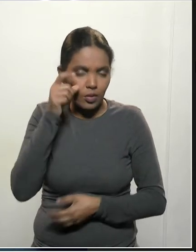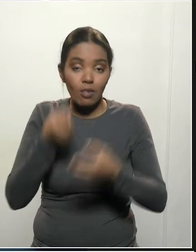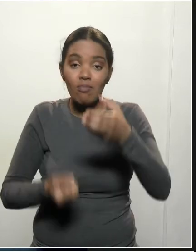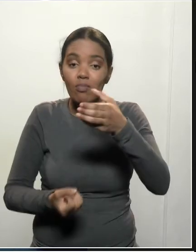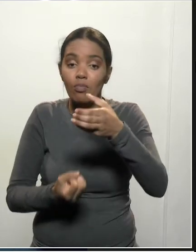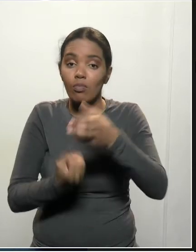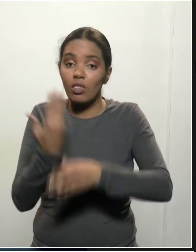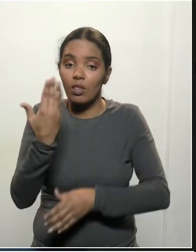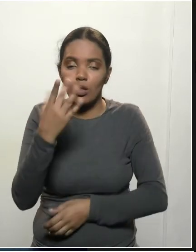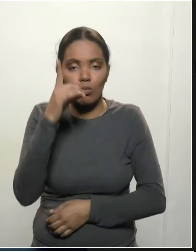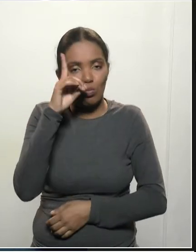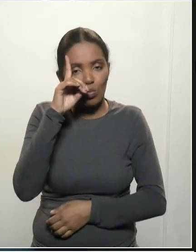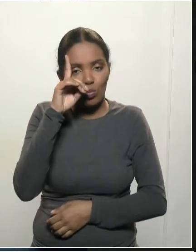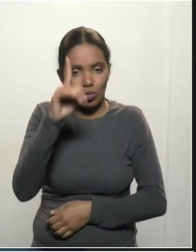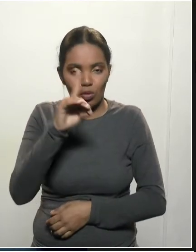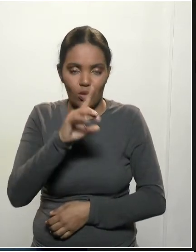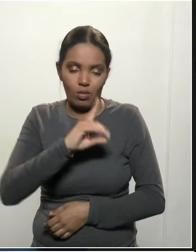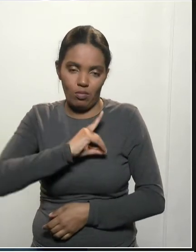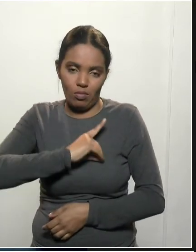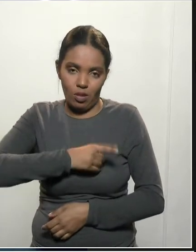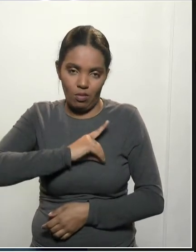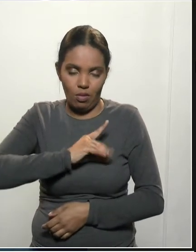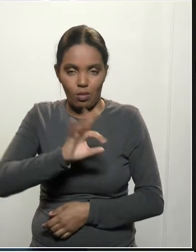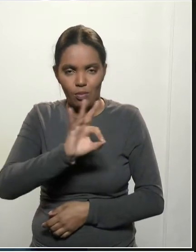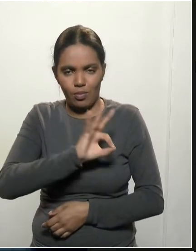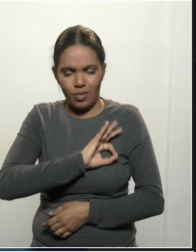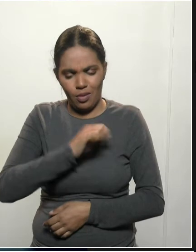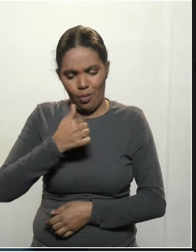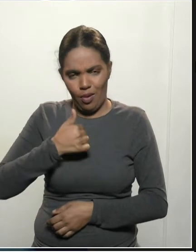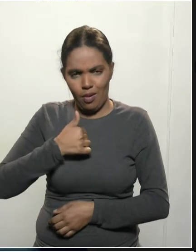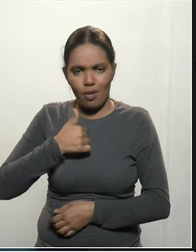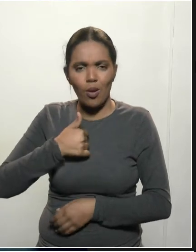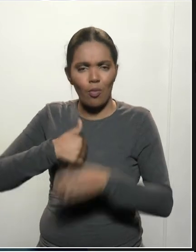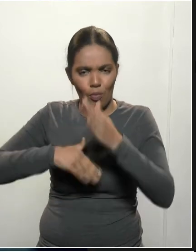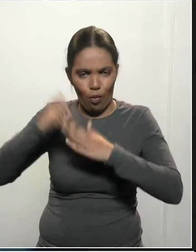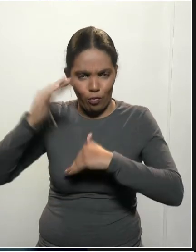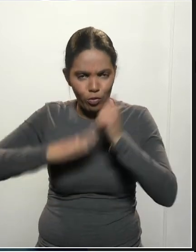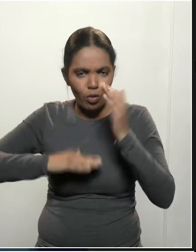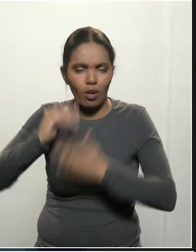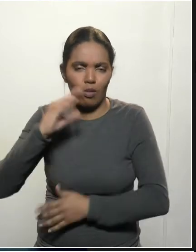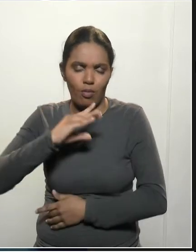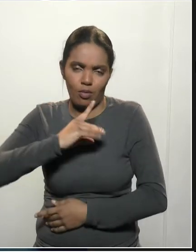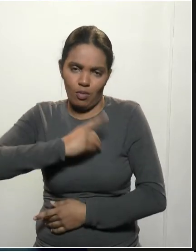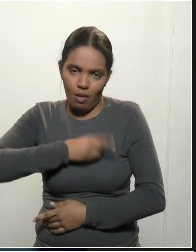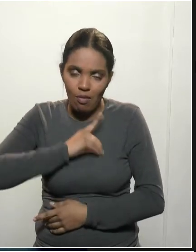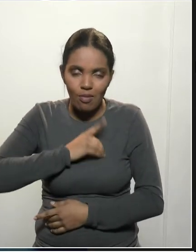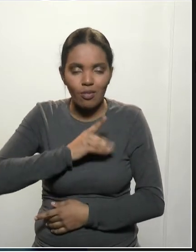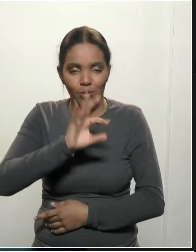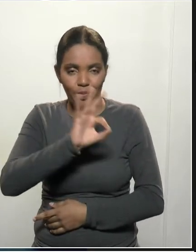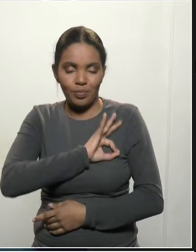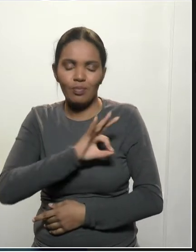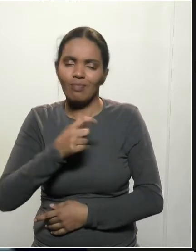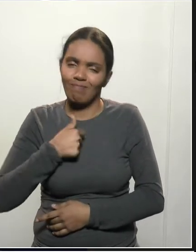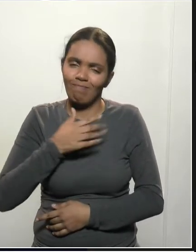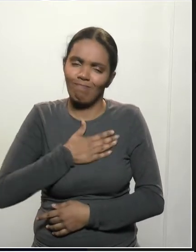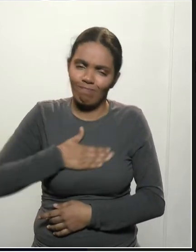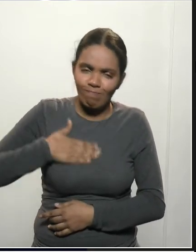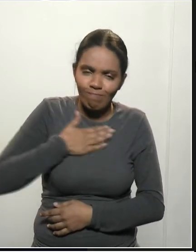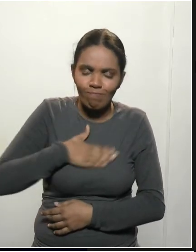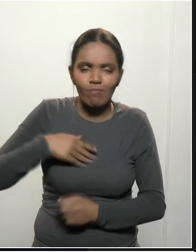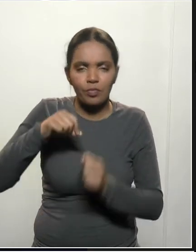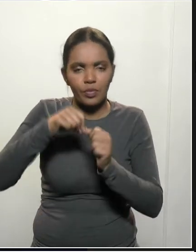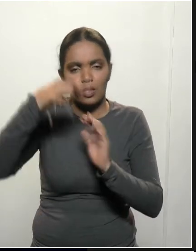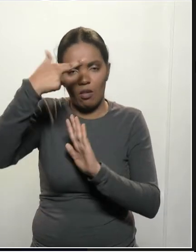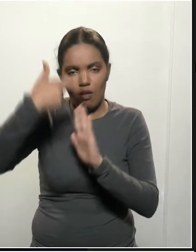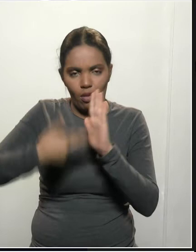institui o dia do delegado de polícia. Por ser delegado de polícia, então é uma grande honra para mim estar relatando este projeto pela Comissão de Segurança